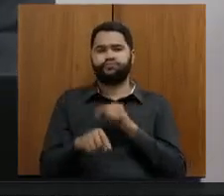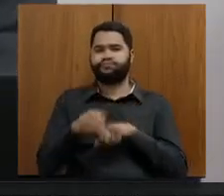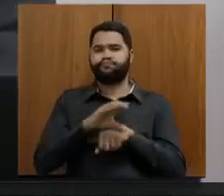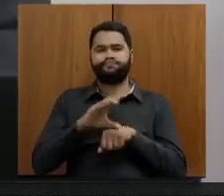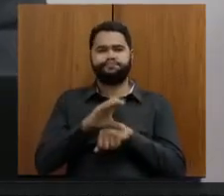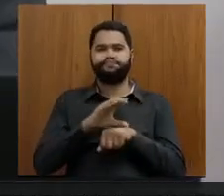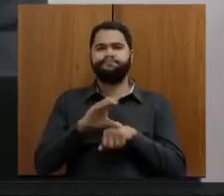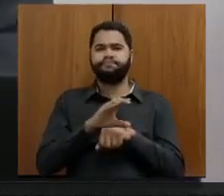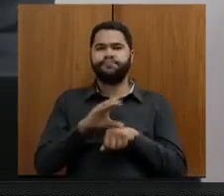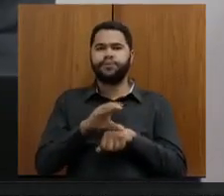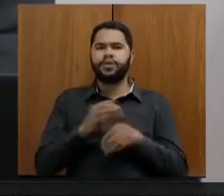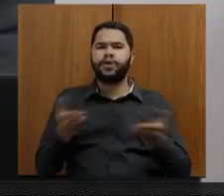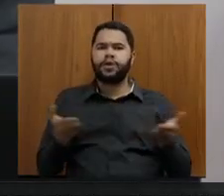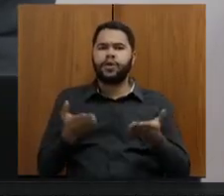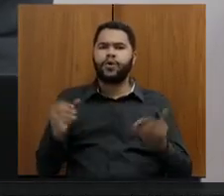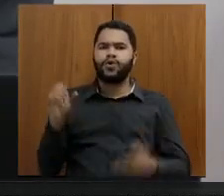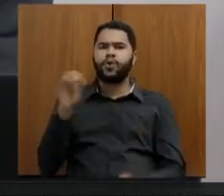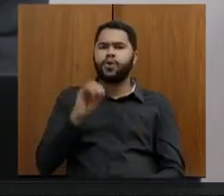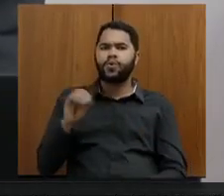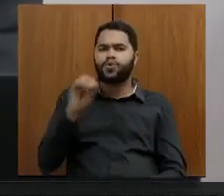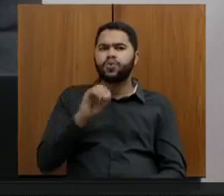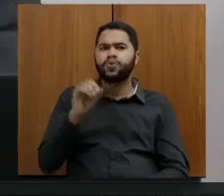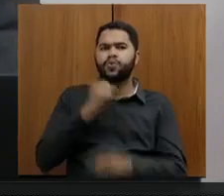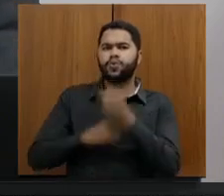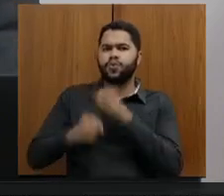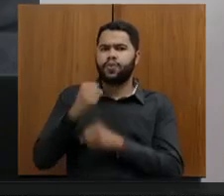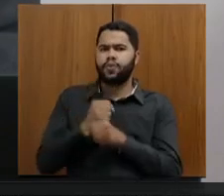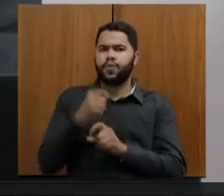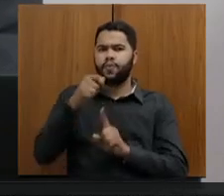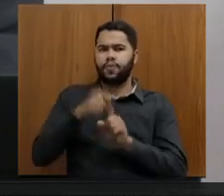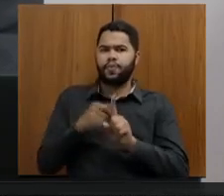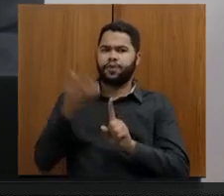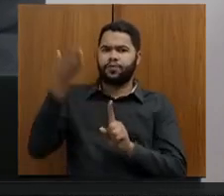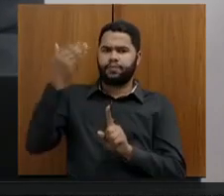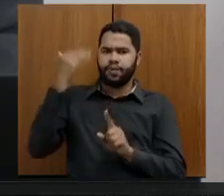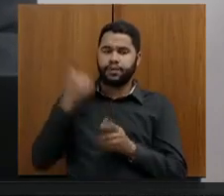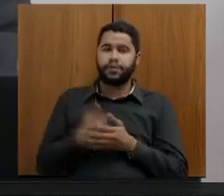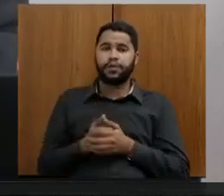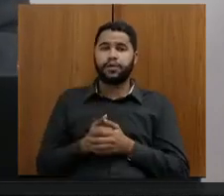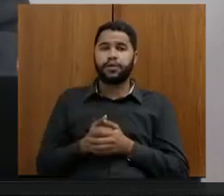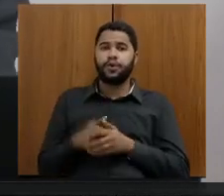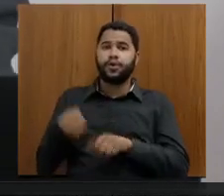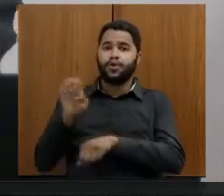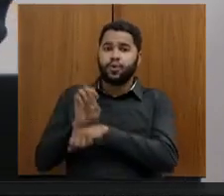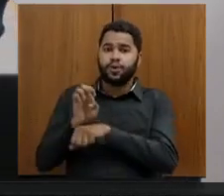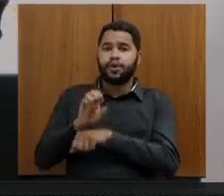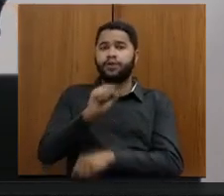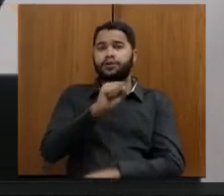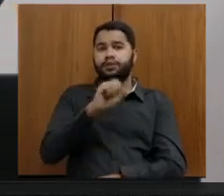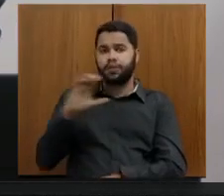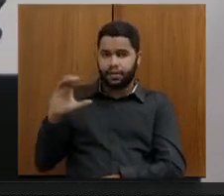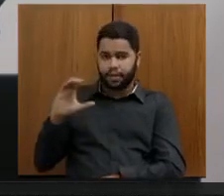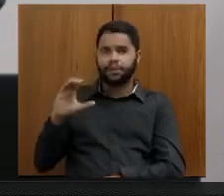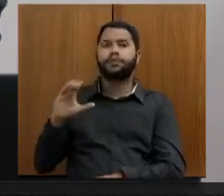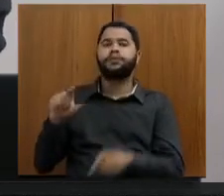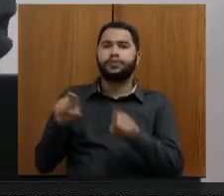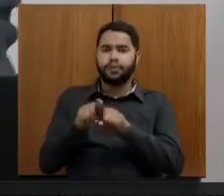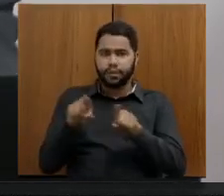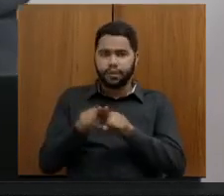ver isso agora em outubro do ano passado Agora o mês passado o Estado de Santa Catarina também